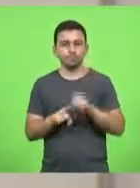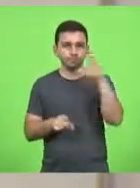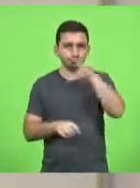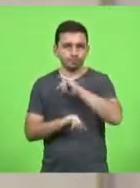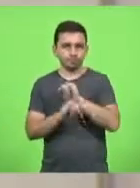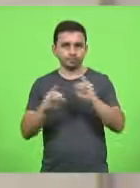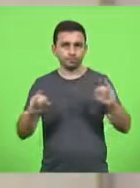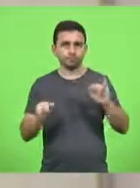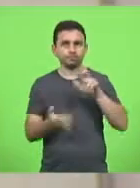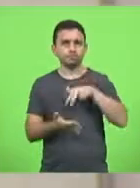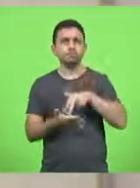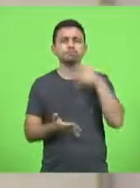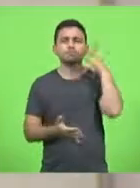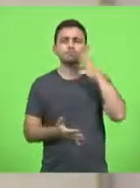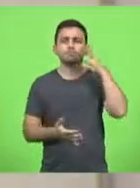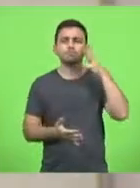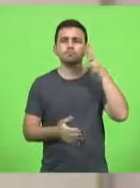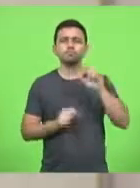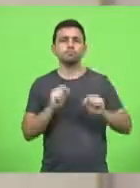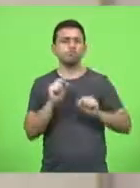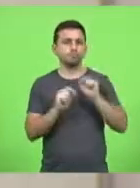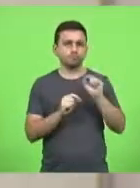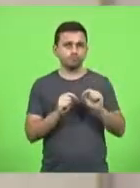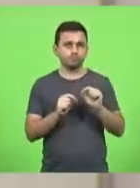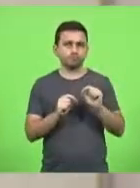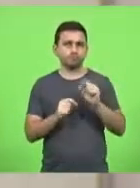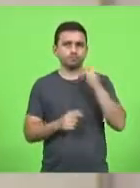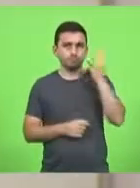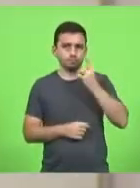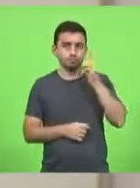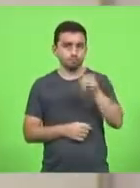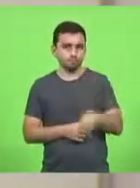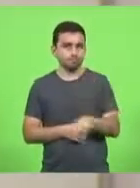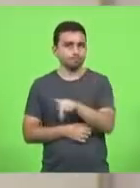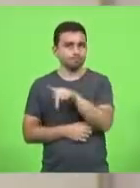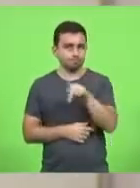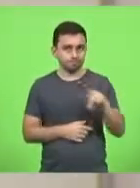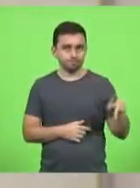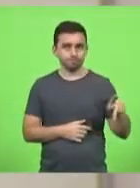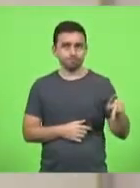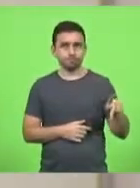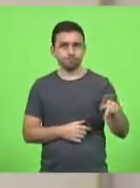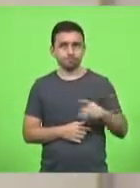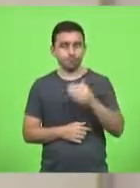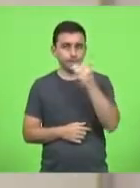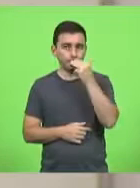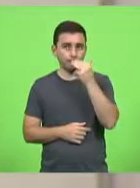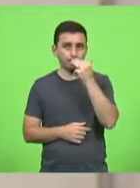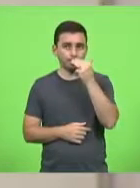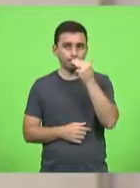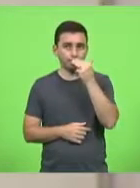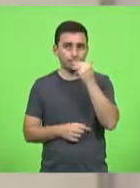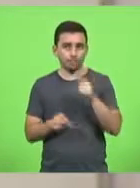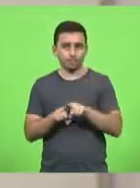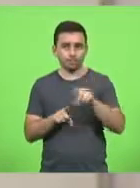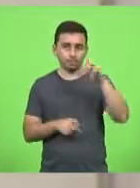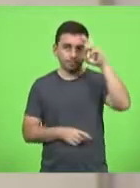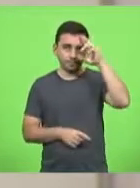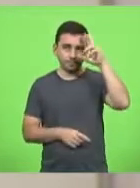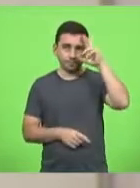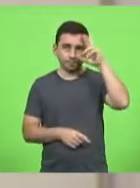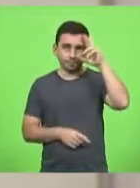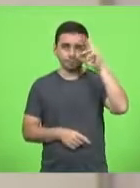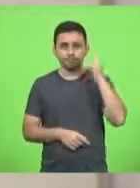comunicações. Fizeram uso da palavra os senhores deputados Padre Pedro Baldiceira, Moacir Sopelsa, Ricardo Alba e